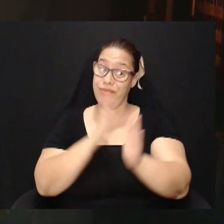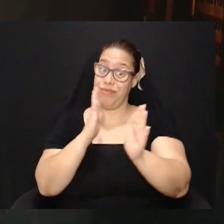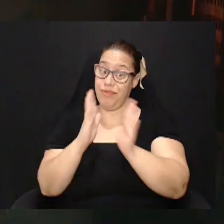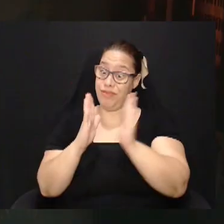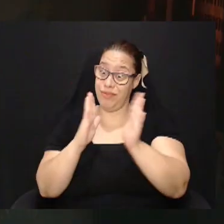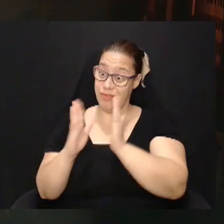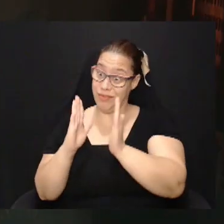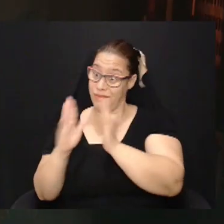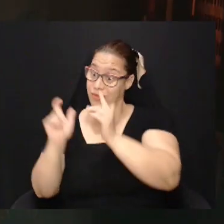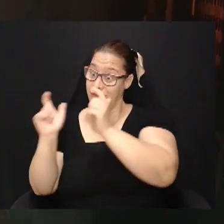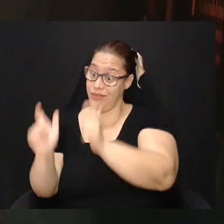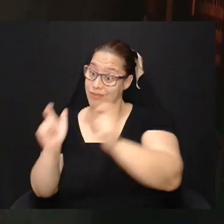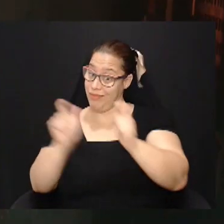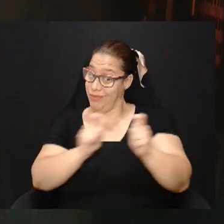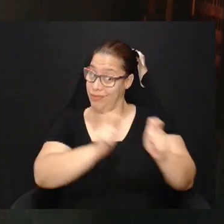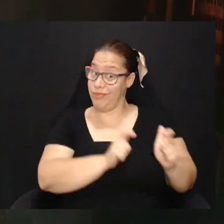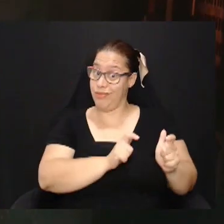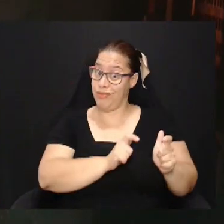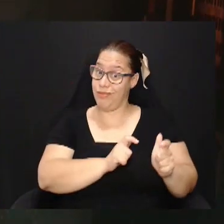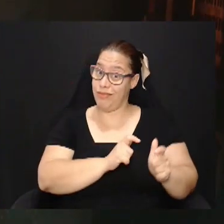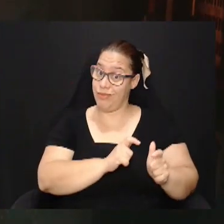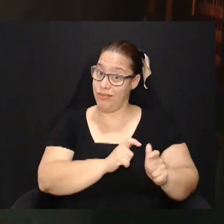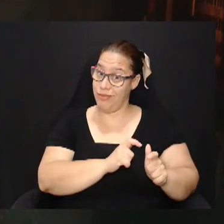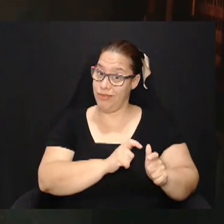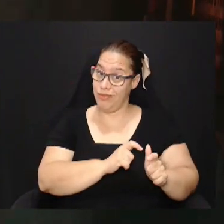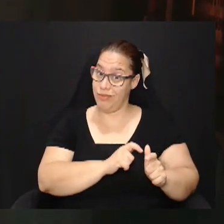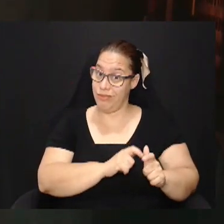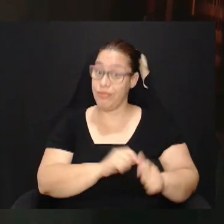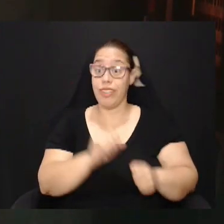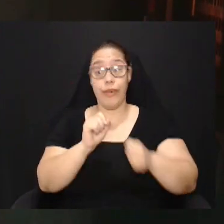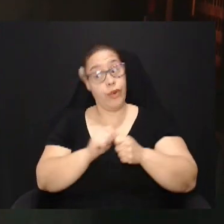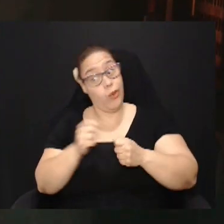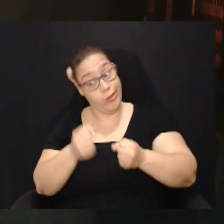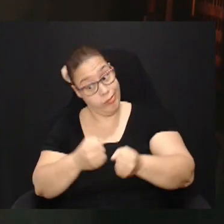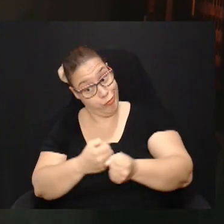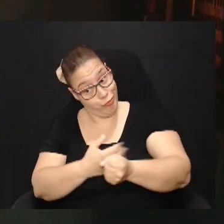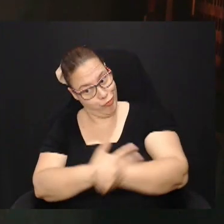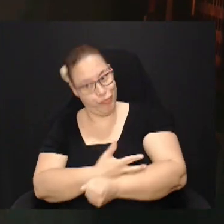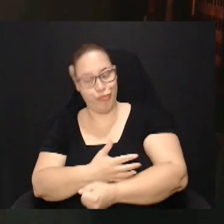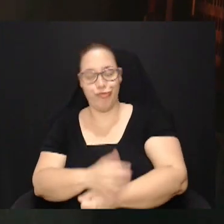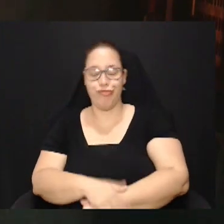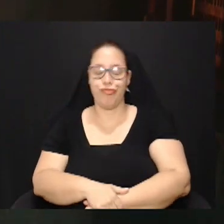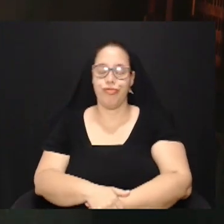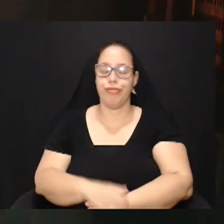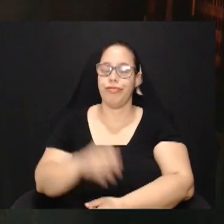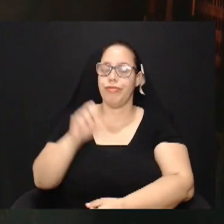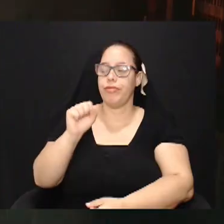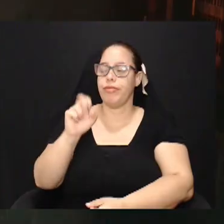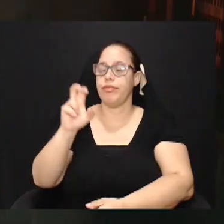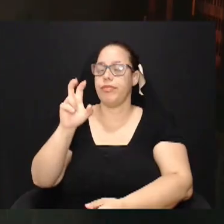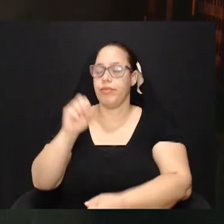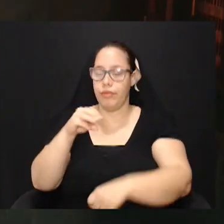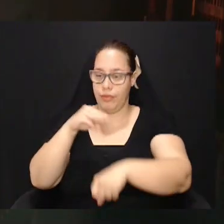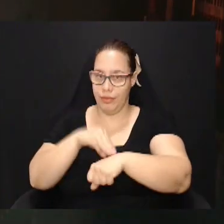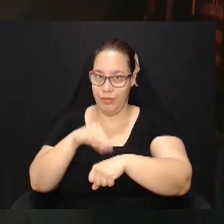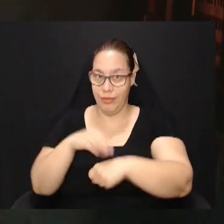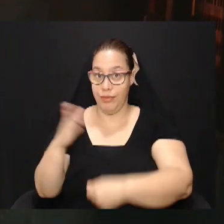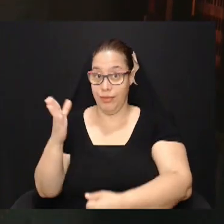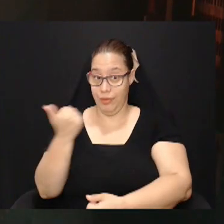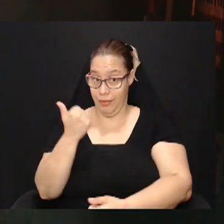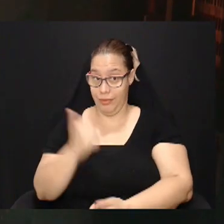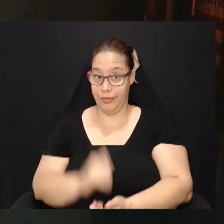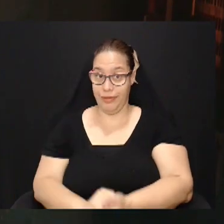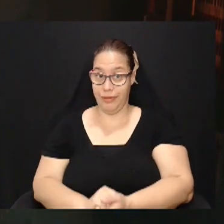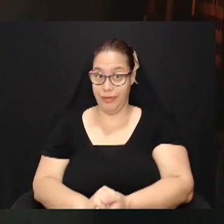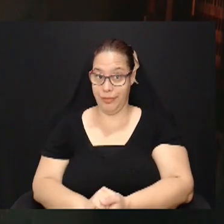a gente, nós somos feitos de emoções, né? Vamos lá, 8h50? Vamos embora, então. Quem é que está com a gente? Pode colocar